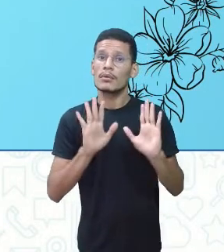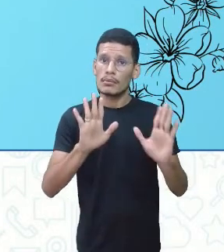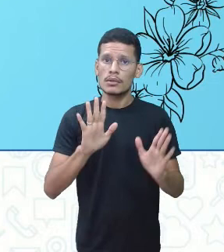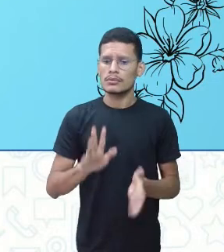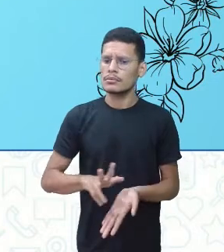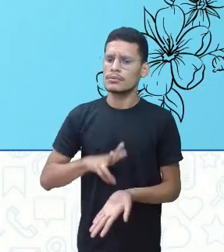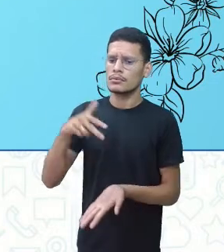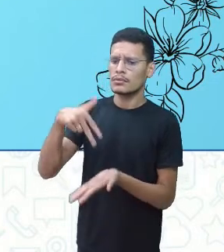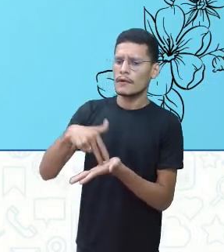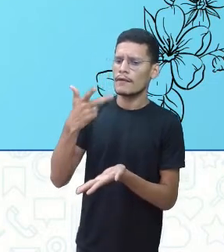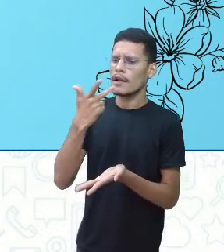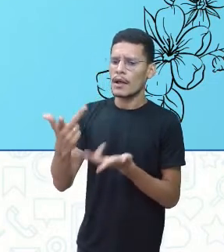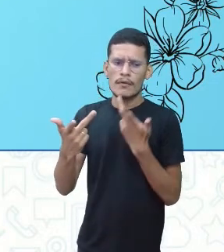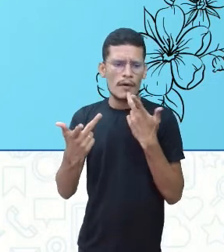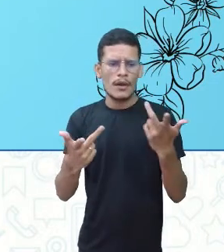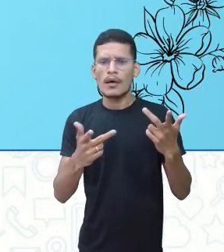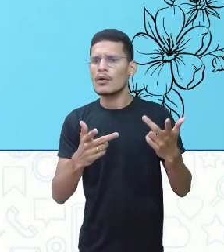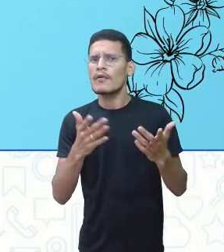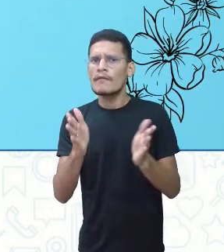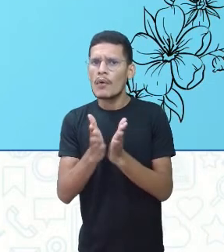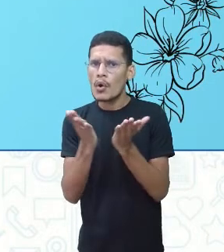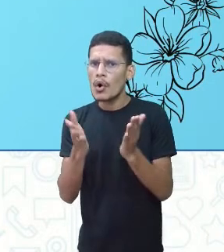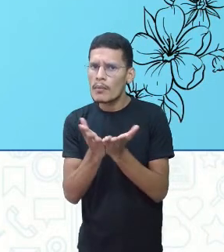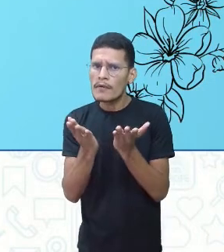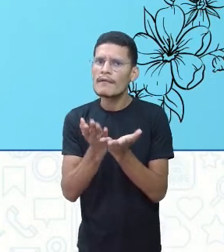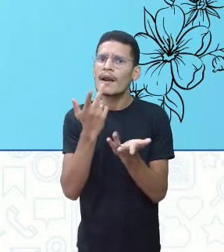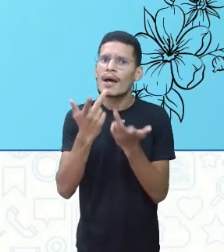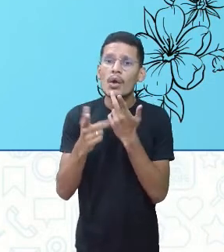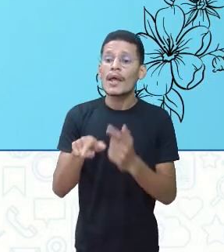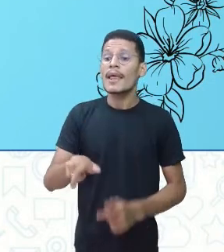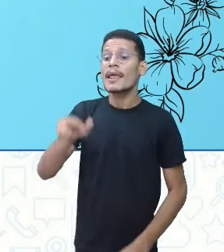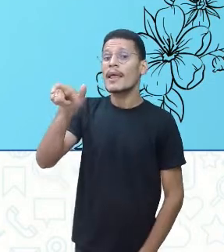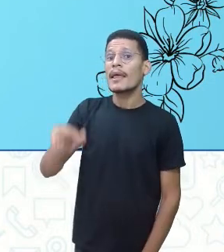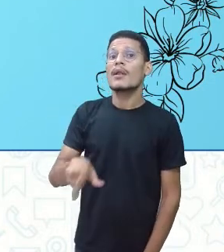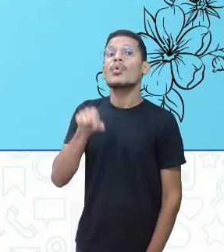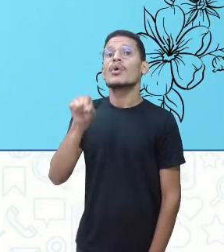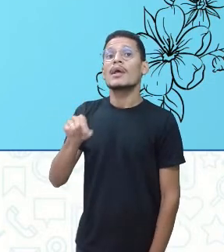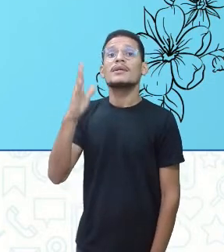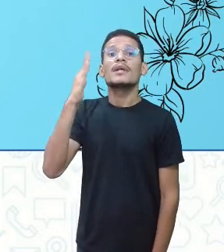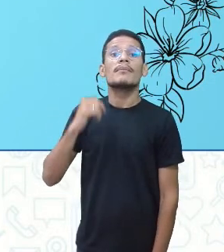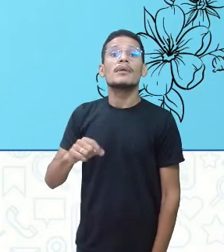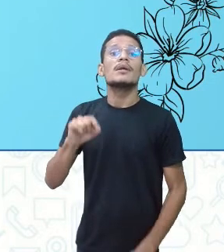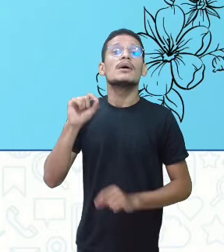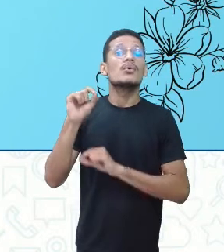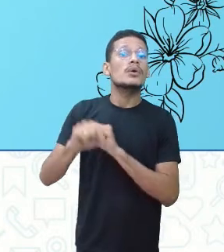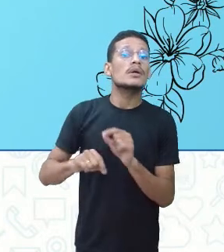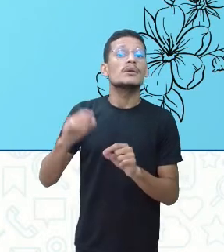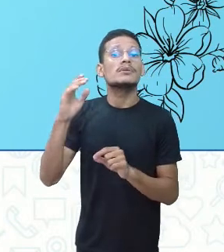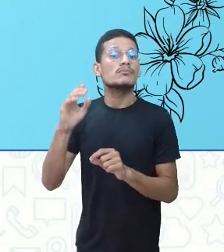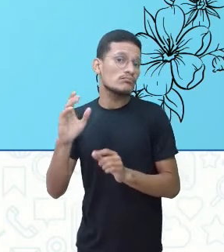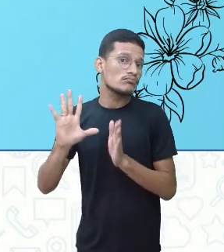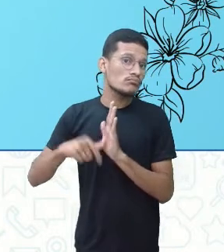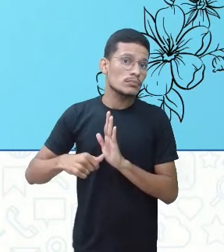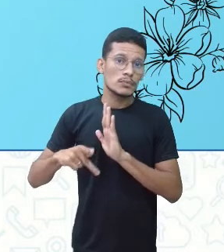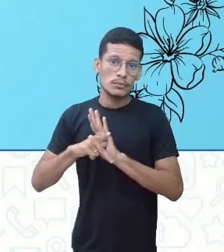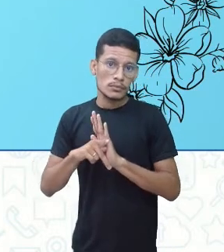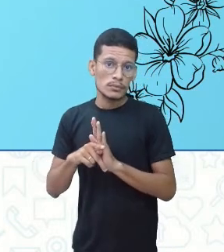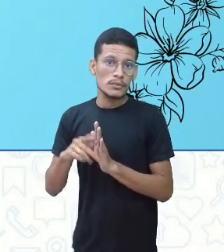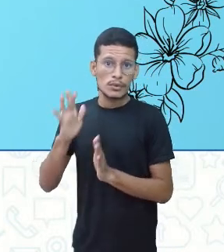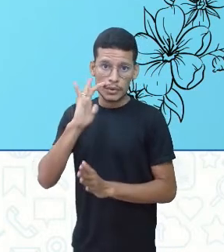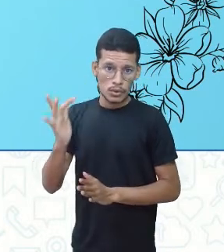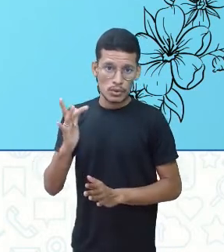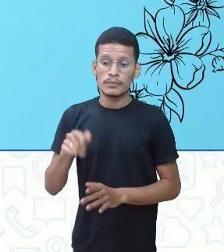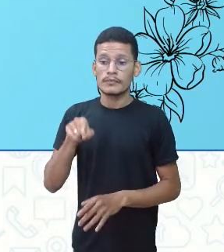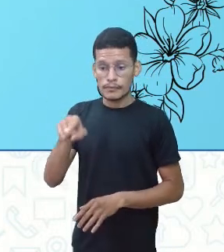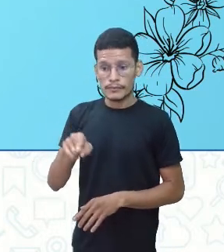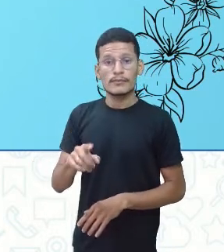Levantaram um falso ao velho muito pobre e foram dizer ao rei que ele tinha dito que sabia quem havia roubado o tesouro. O rei mandou-o chamar e